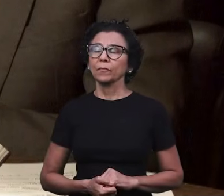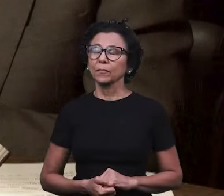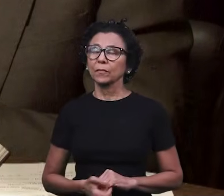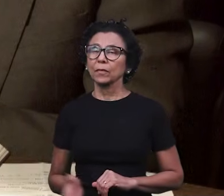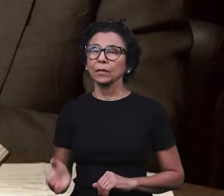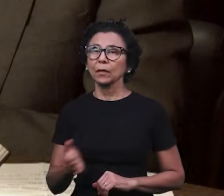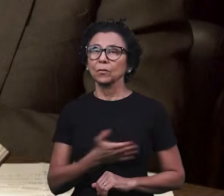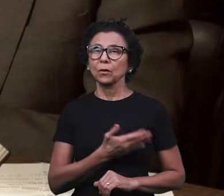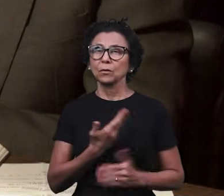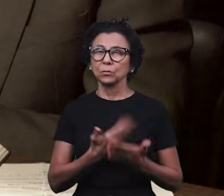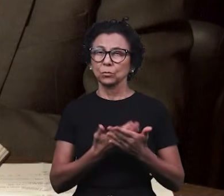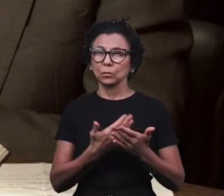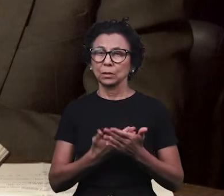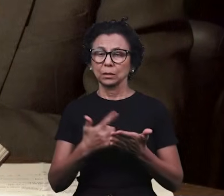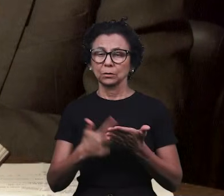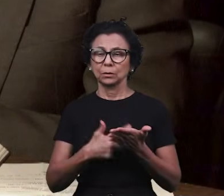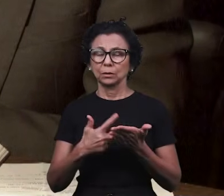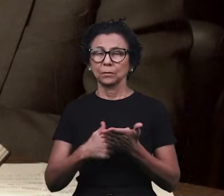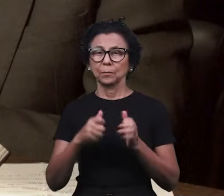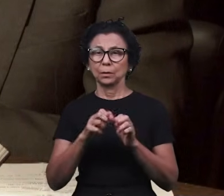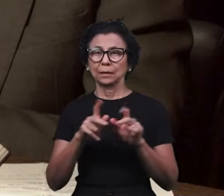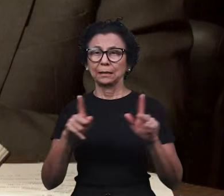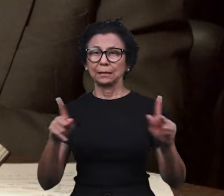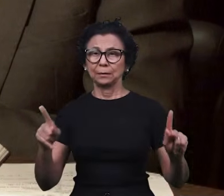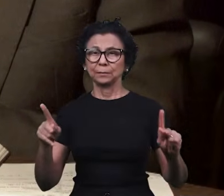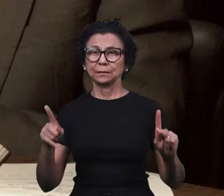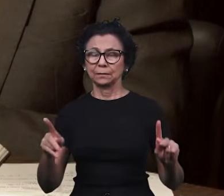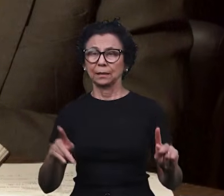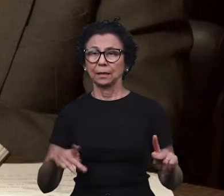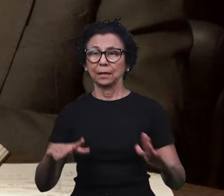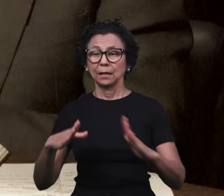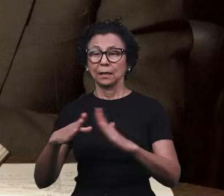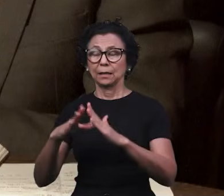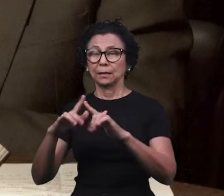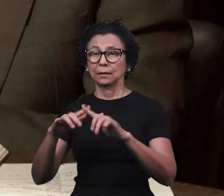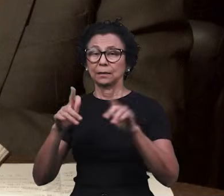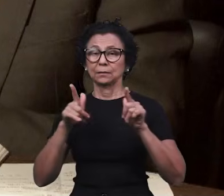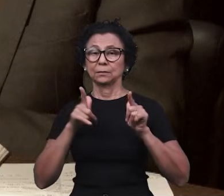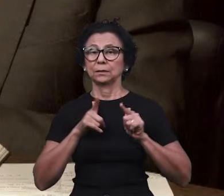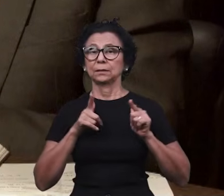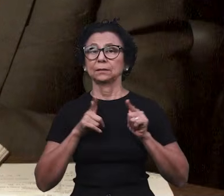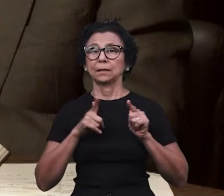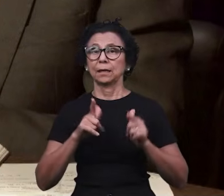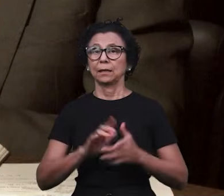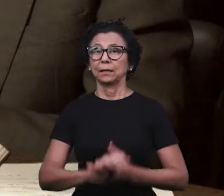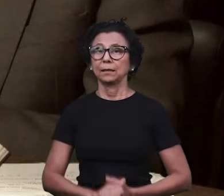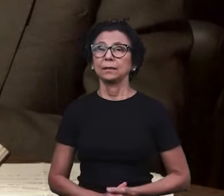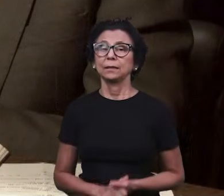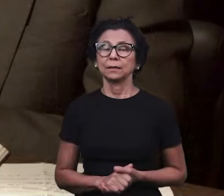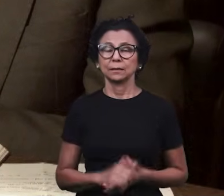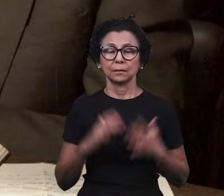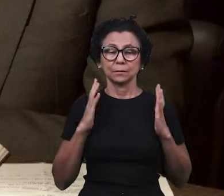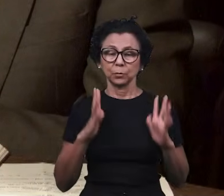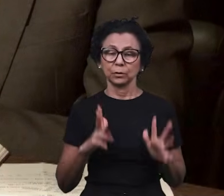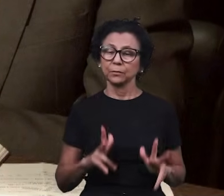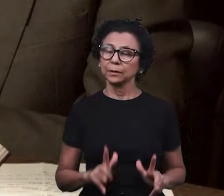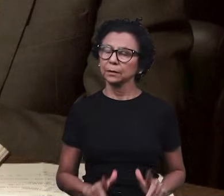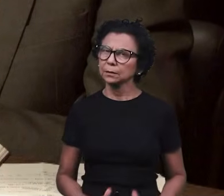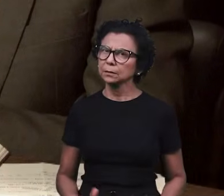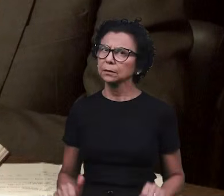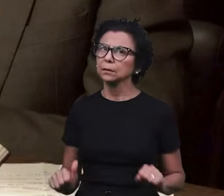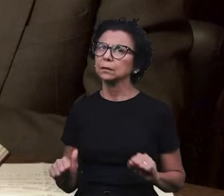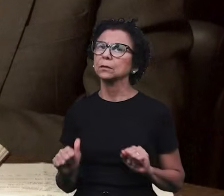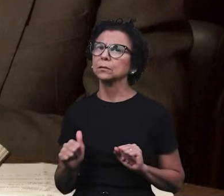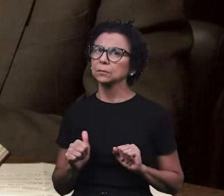estudando aí na escola bíblica, né? É ouro provado no fogo, mas é vestes brancas. O Senhor tem para